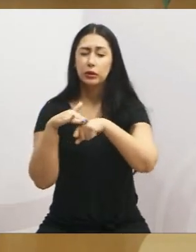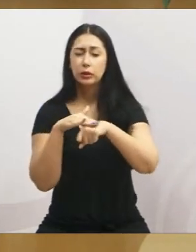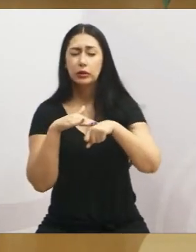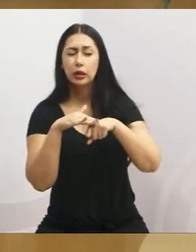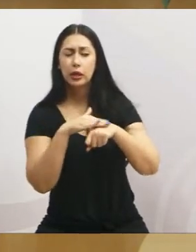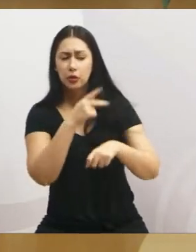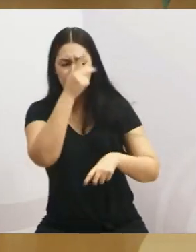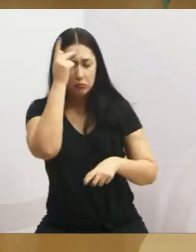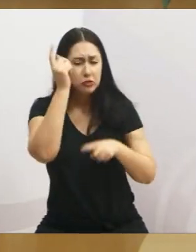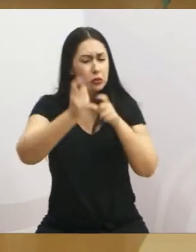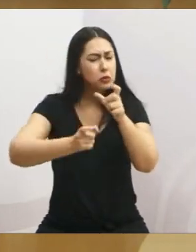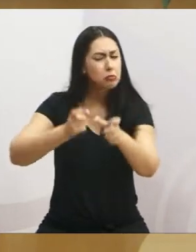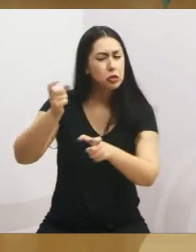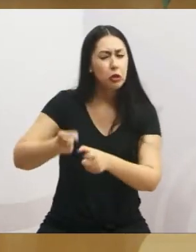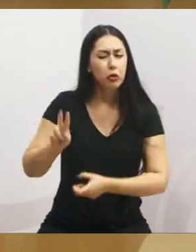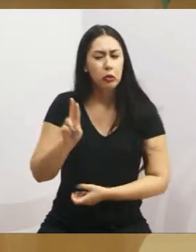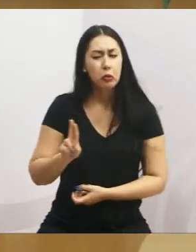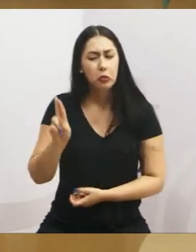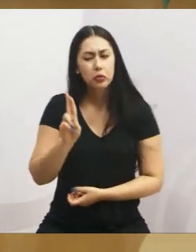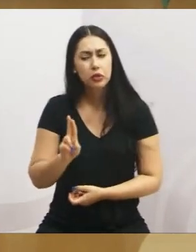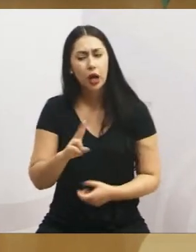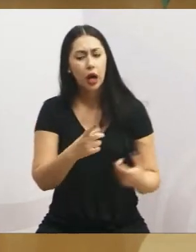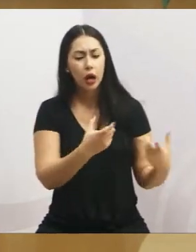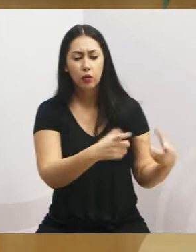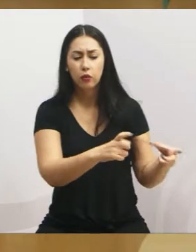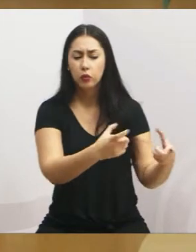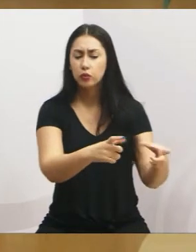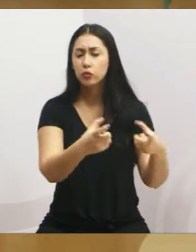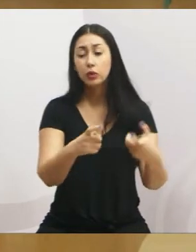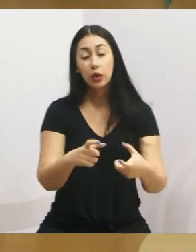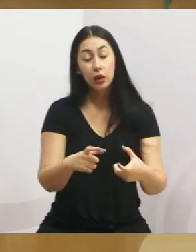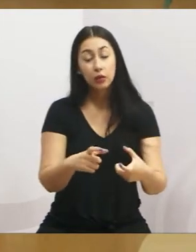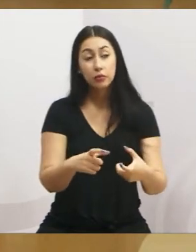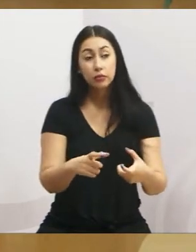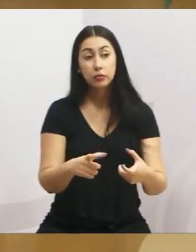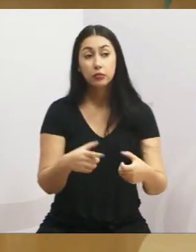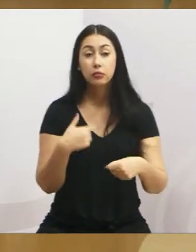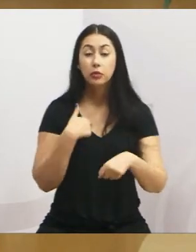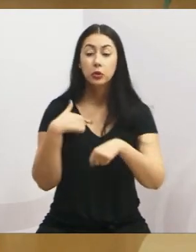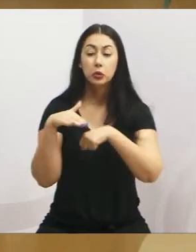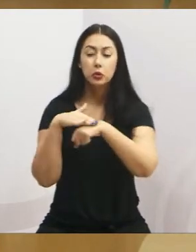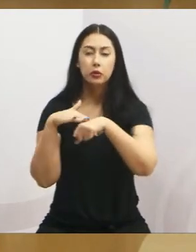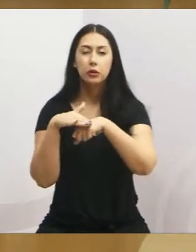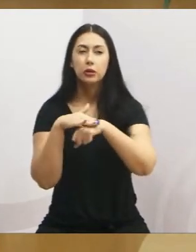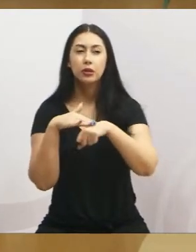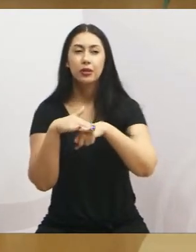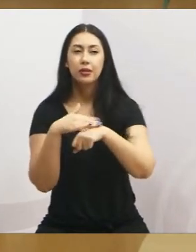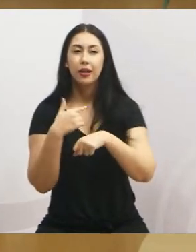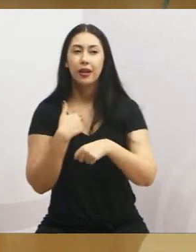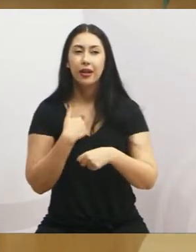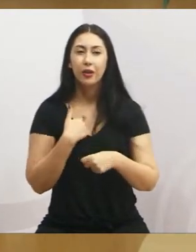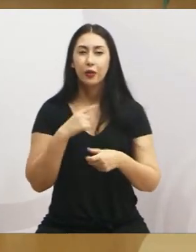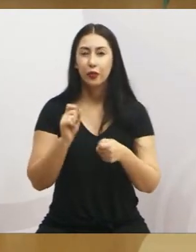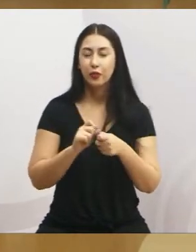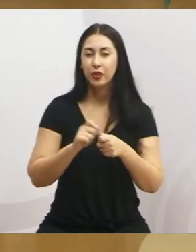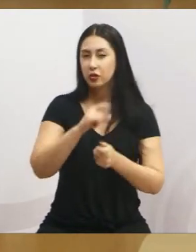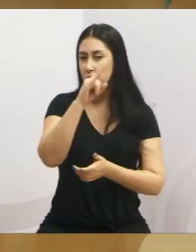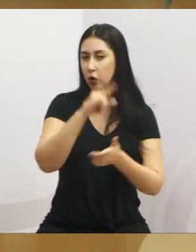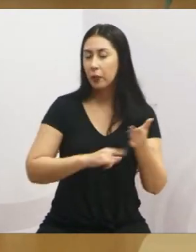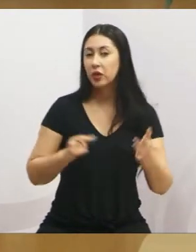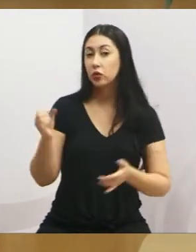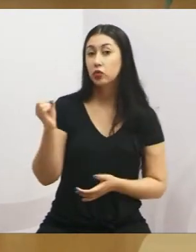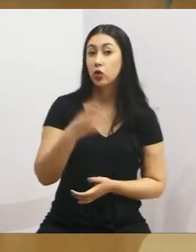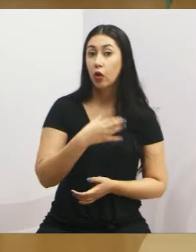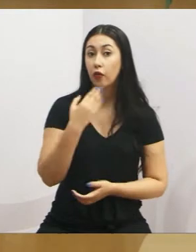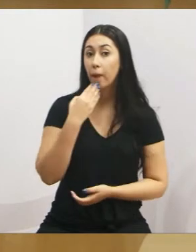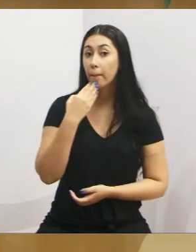os ex-atletas, ex-presidentes do clube, gerou-se um outro documento, que foi um pedido de